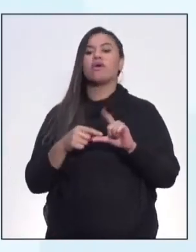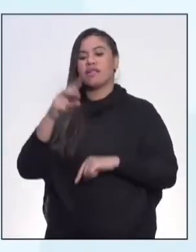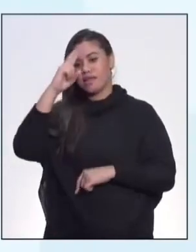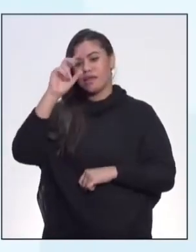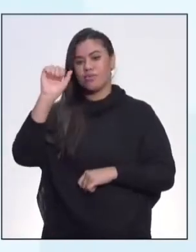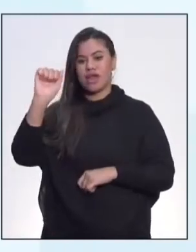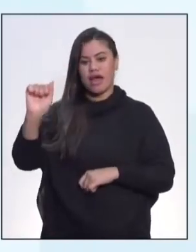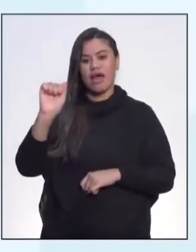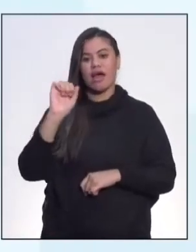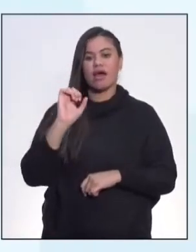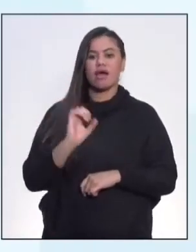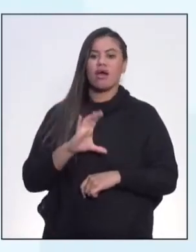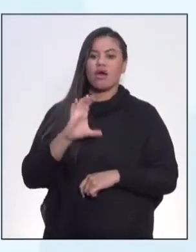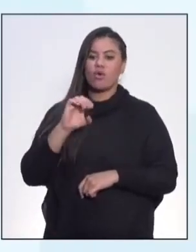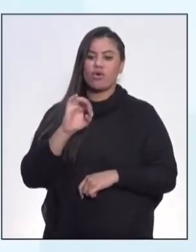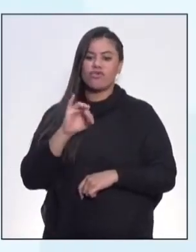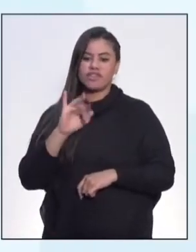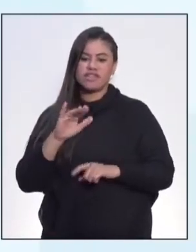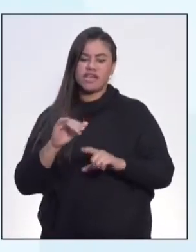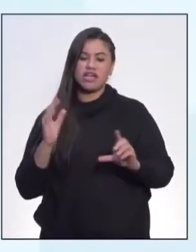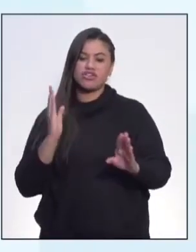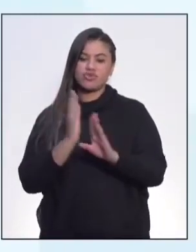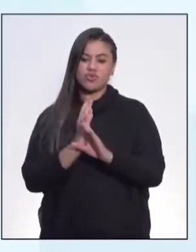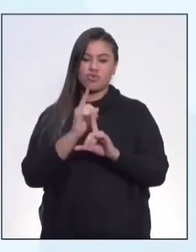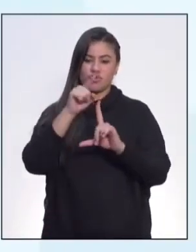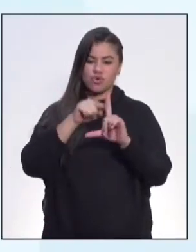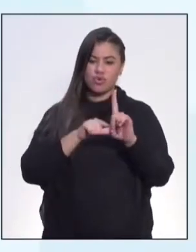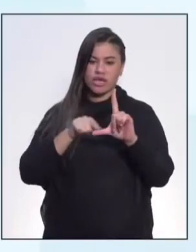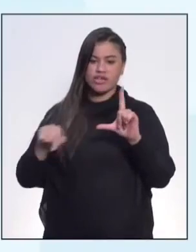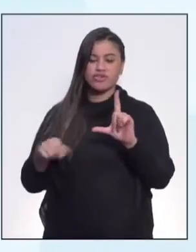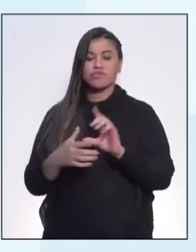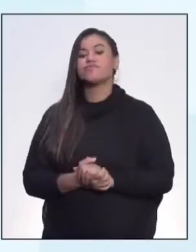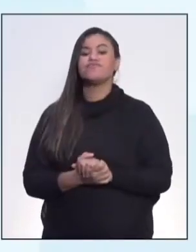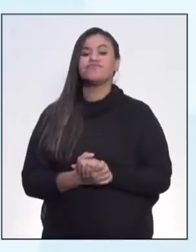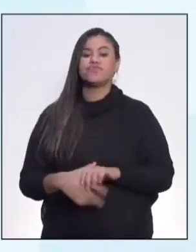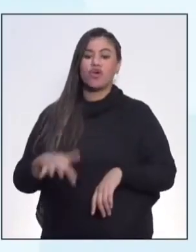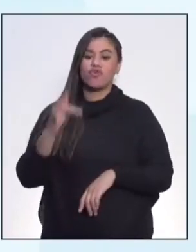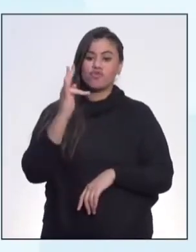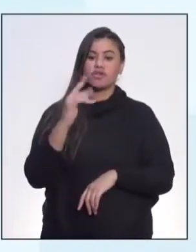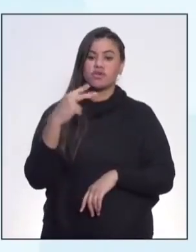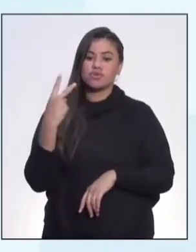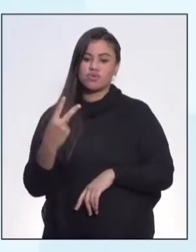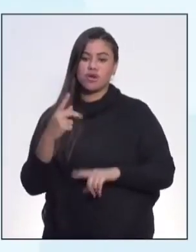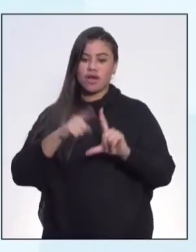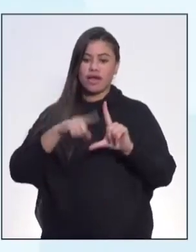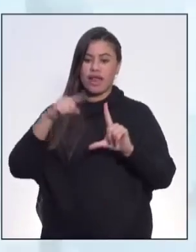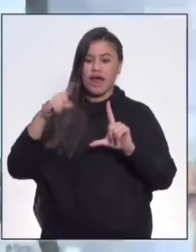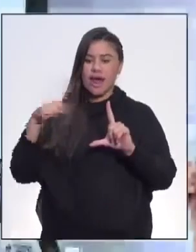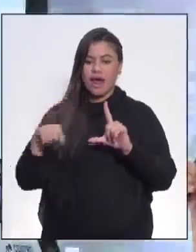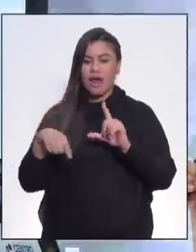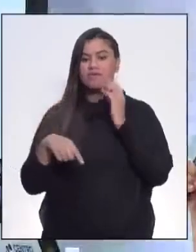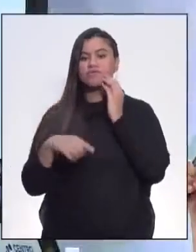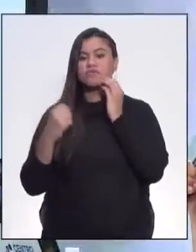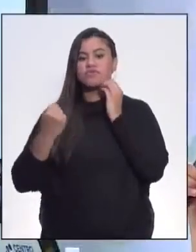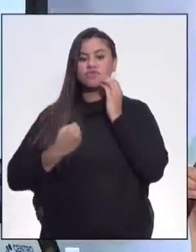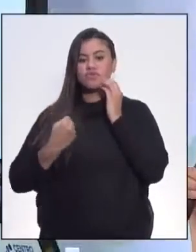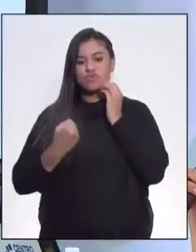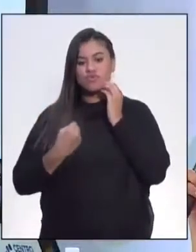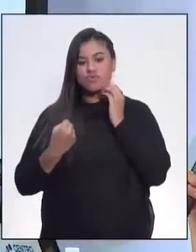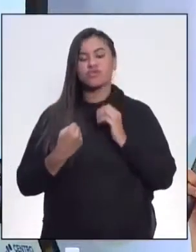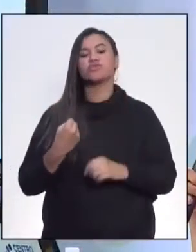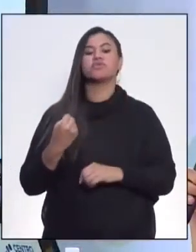do A? O coeficiente onde cruza o eixo? Muito bem. E falamos de função de segundo grau, falamos sobre gráfico, falamos sobre os coeficientes,